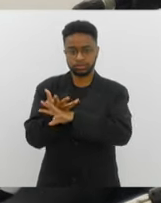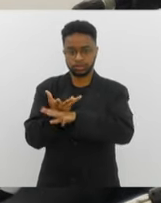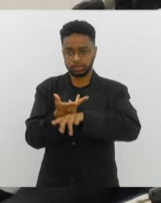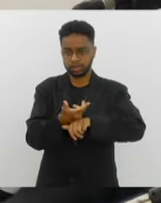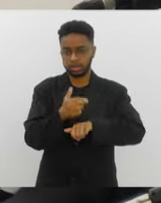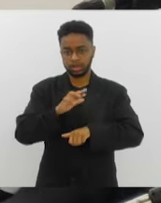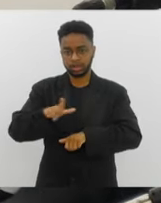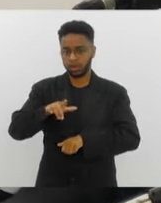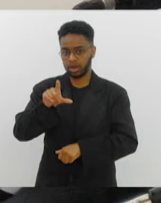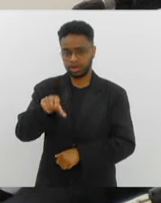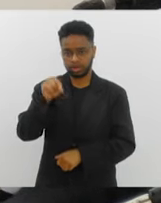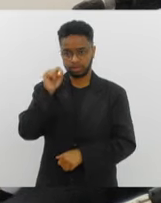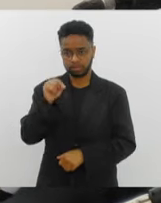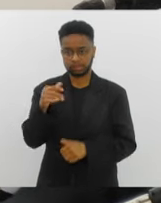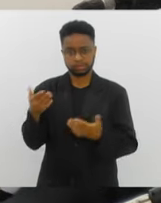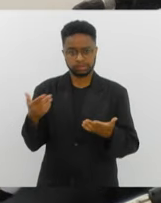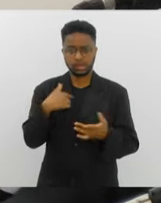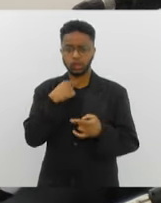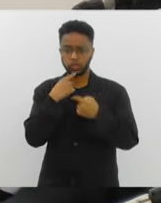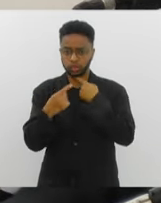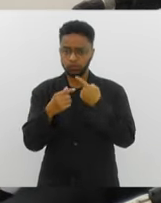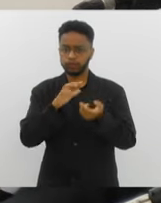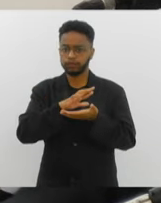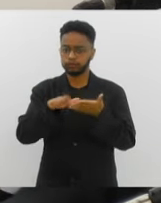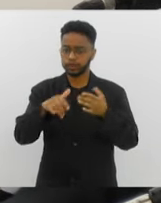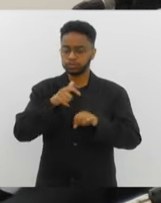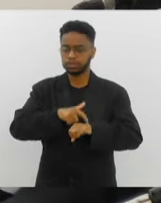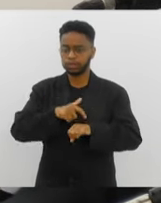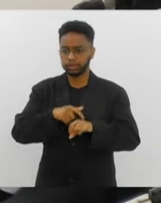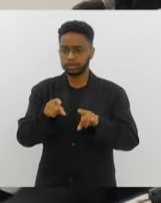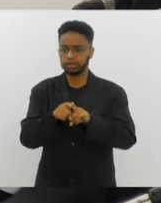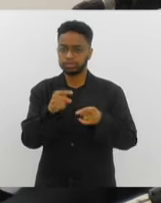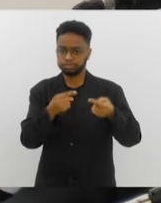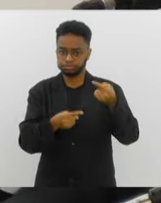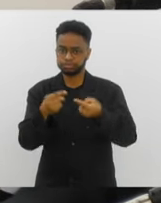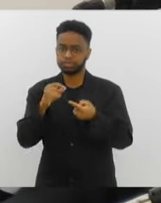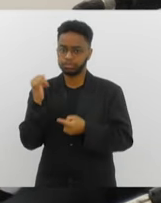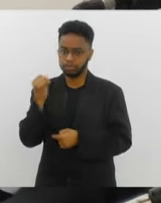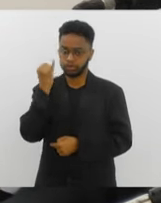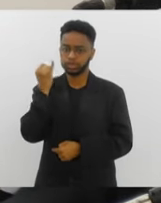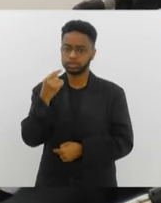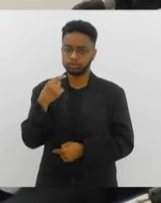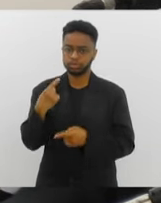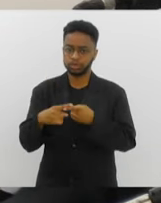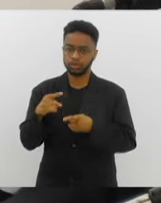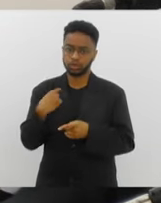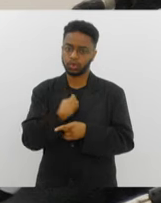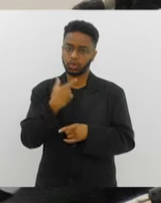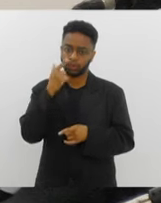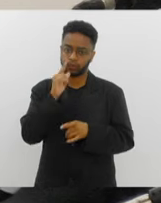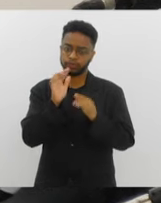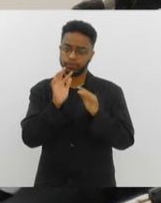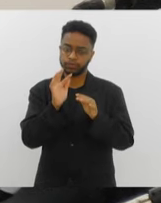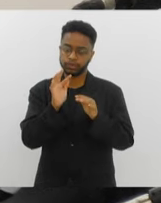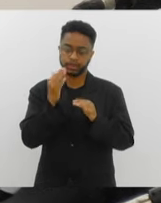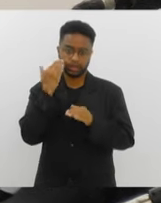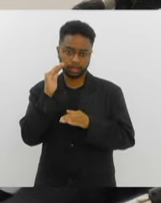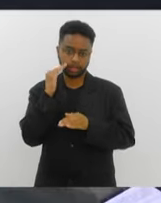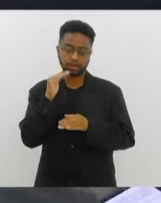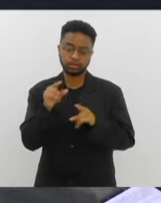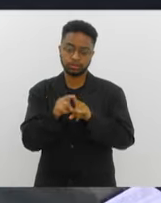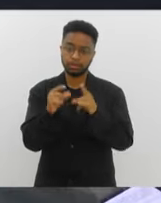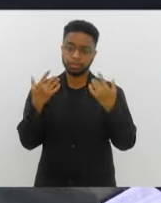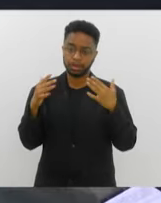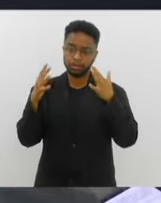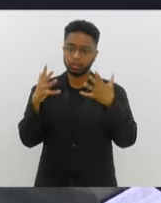era optativa, eu fiquei em dúvida várias vezes e a discussão foi muito importante para a gente chegar à conclusão. Parabéns aí pela qualidade da discussão. Chegamos a